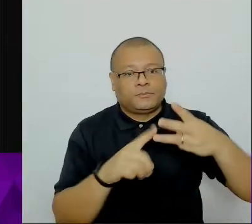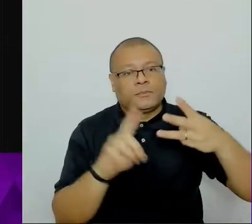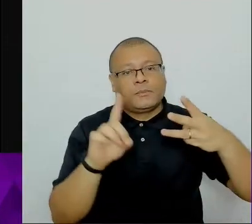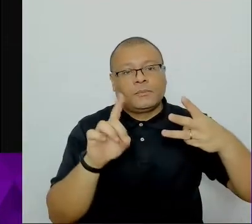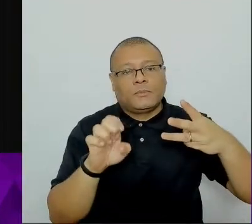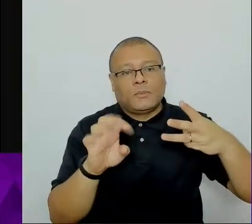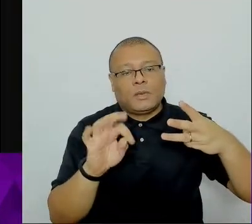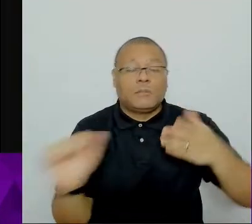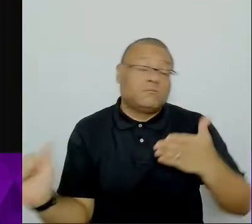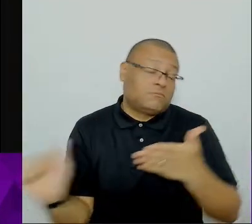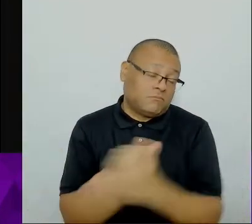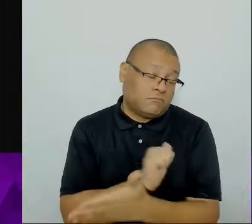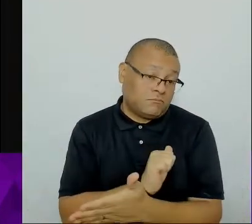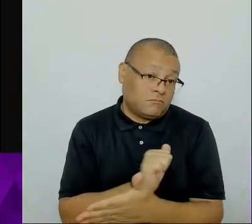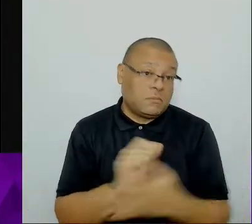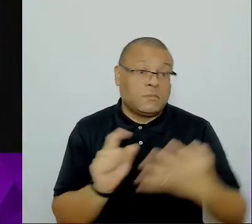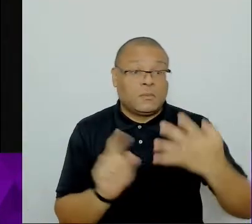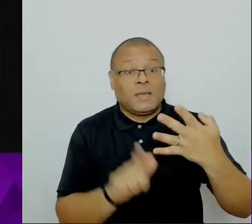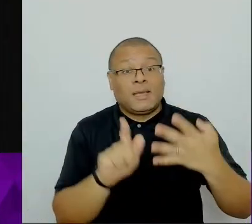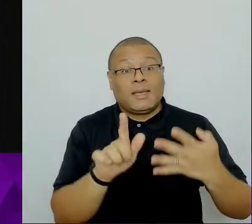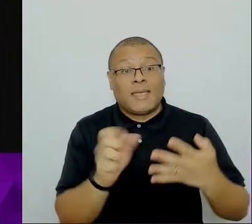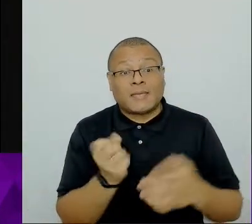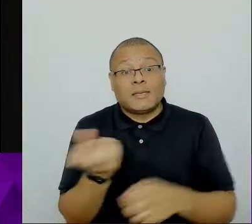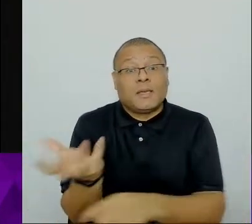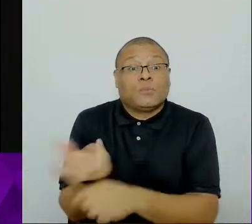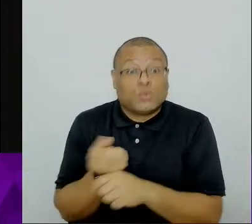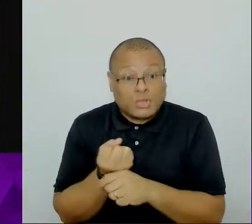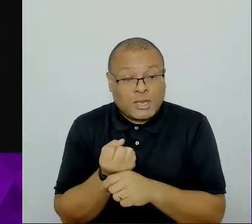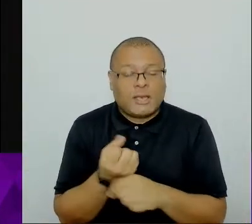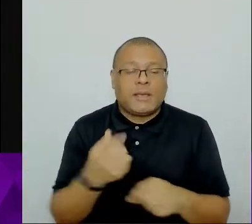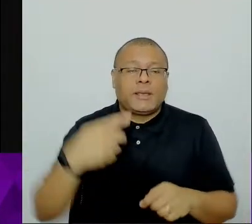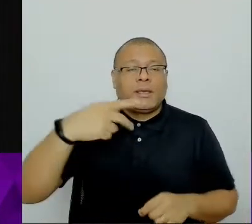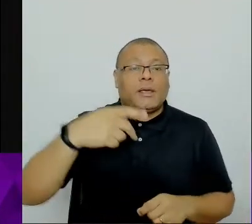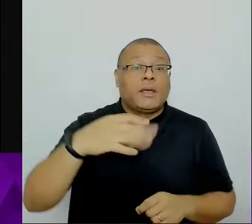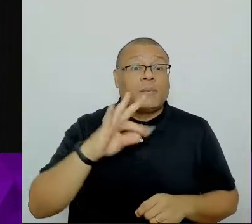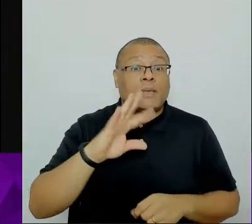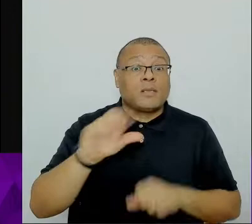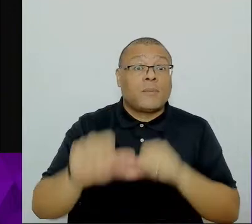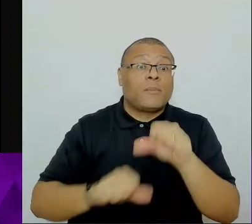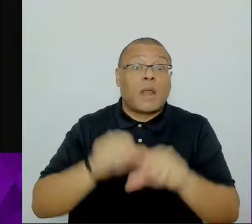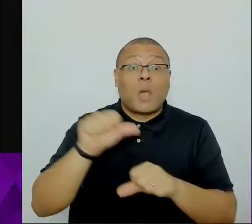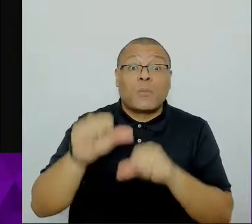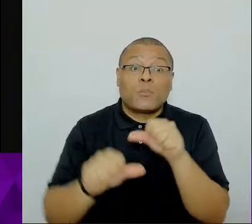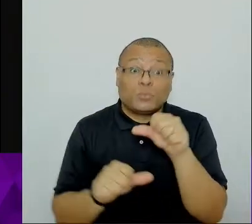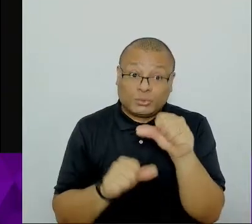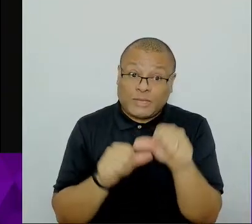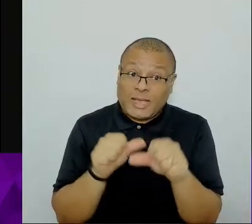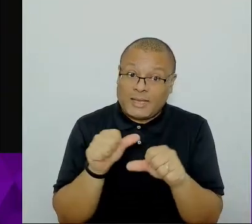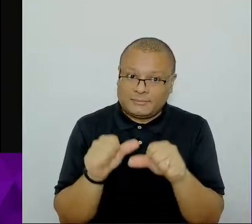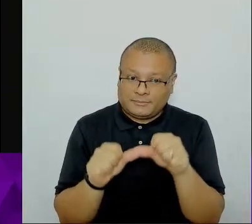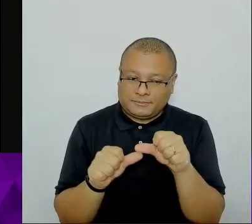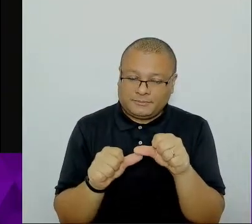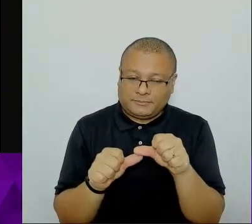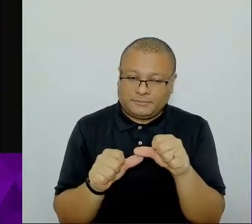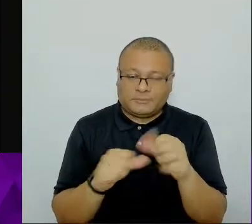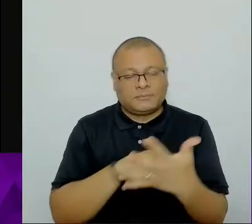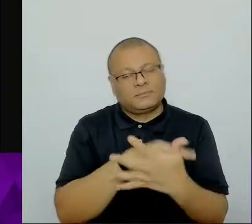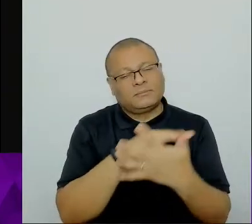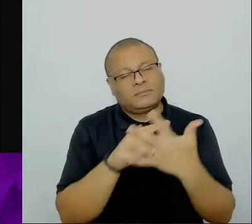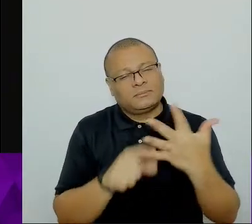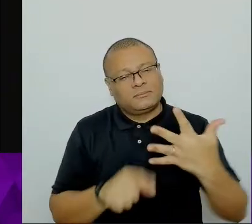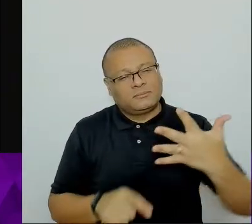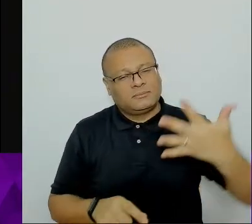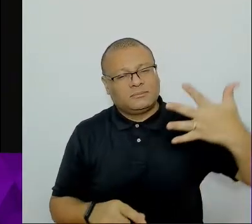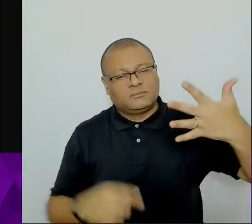utilizado para deletar um recurso, o get para buscar um ou mais recursos e o patch para atualizar parcialmente um recurso. Eu já vou explicar a diferença do